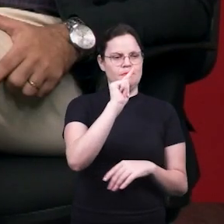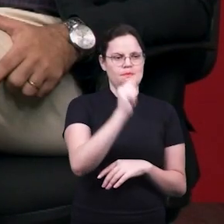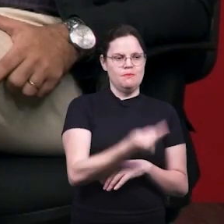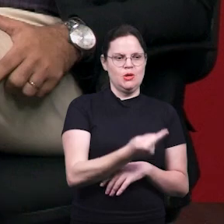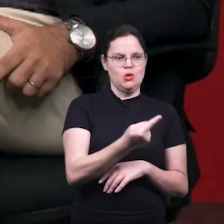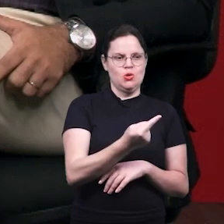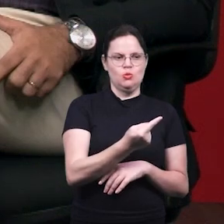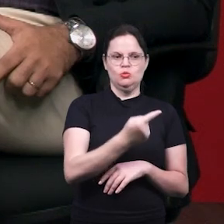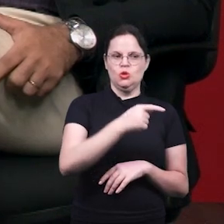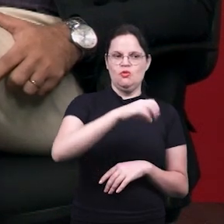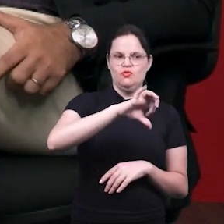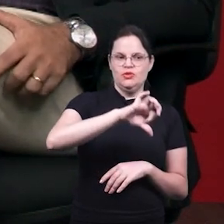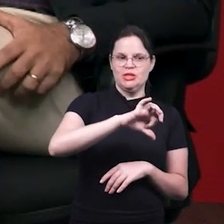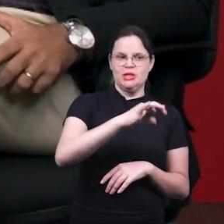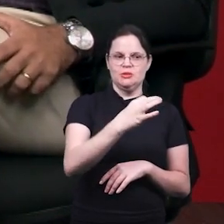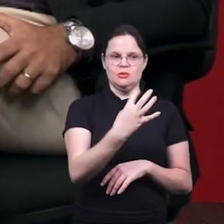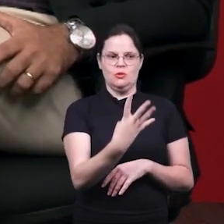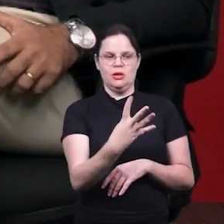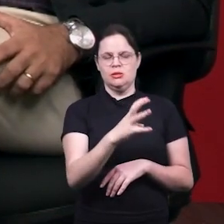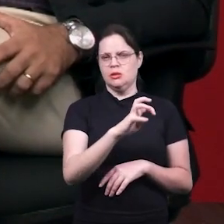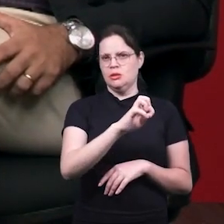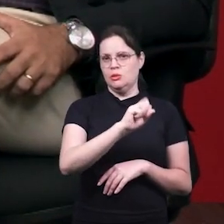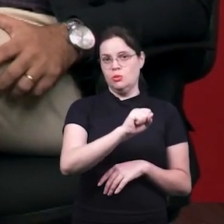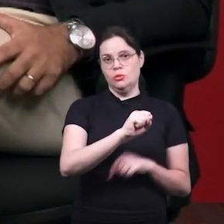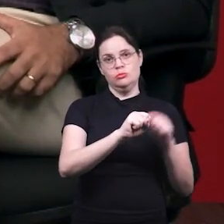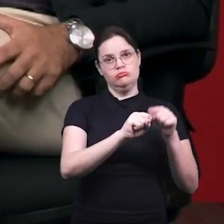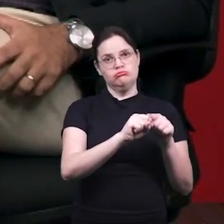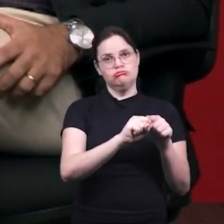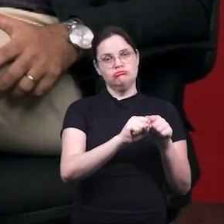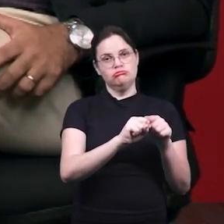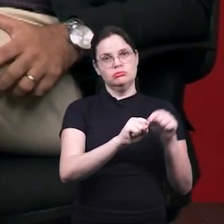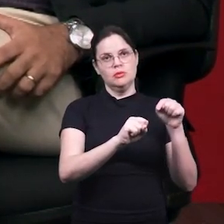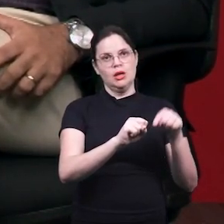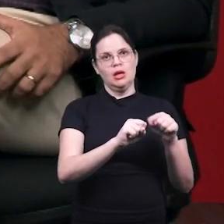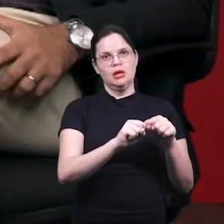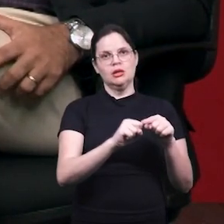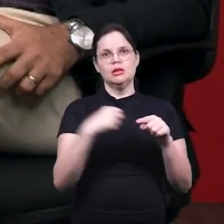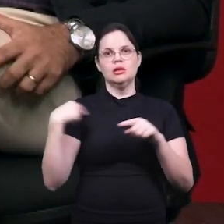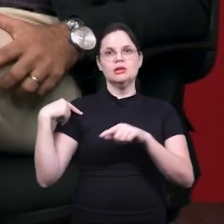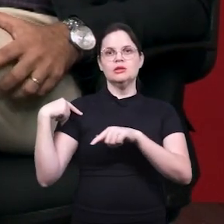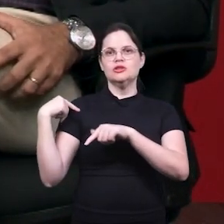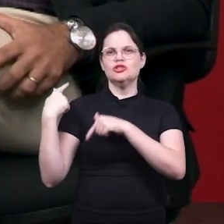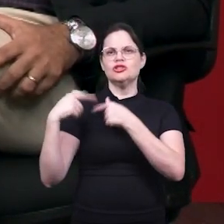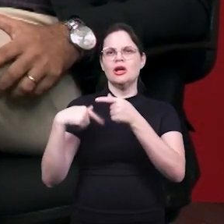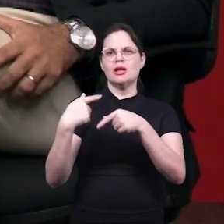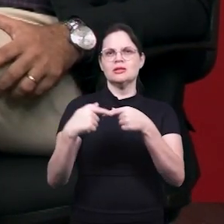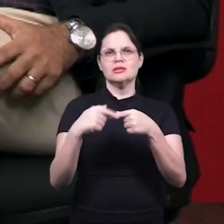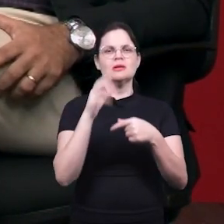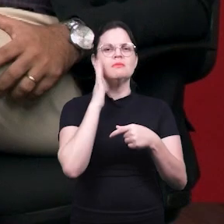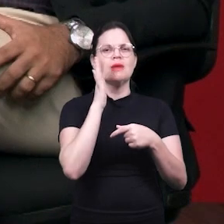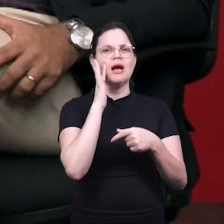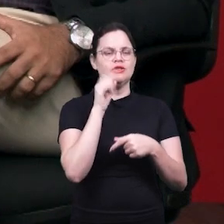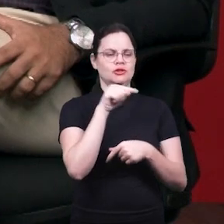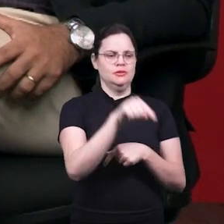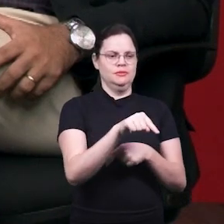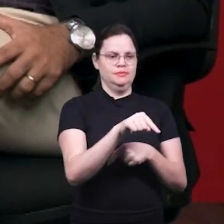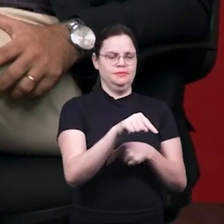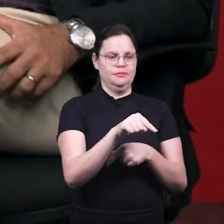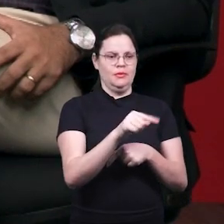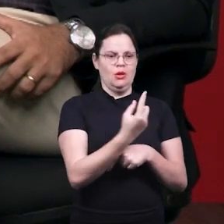1948, uma geração, né, digamos assim, o último que nasceu